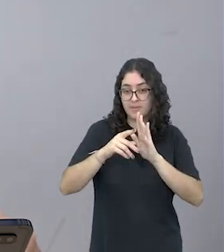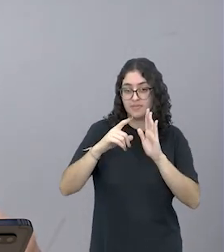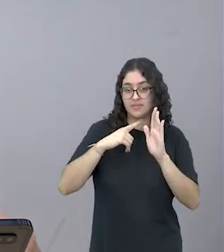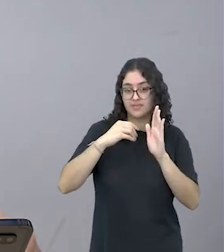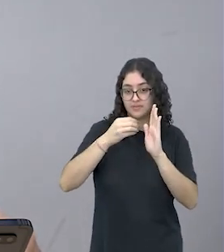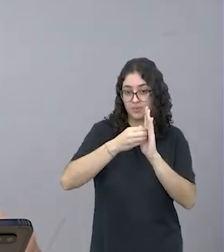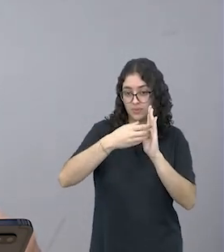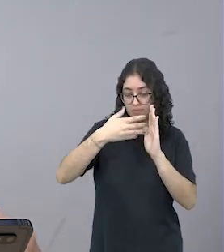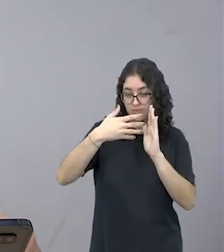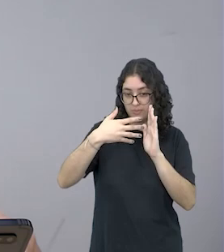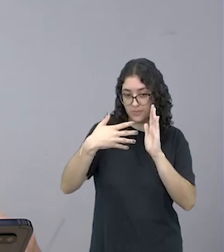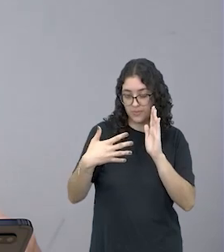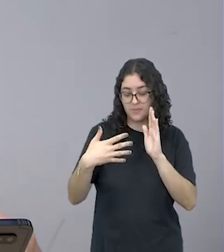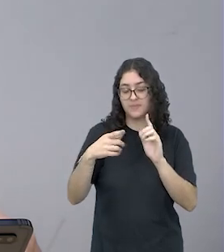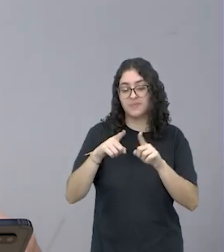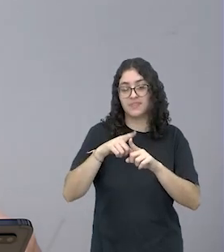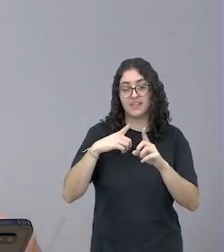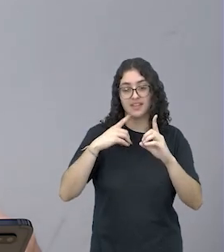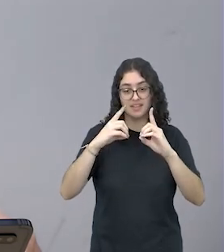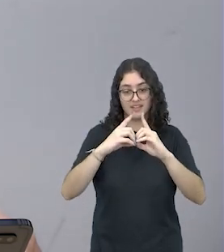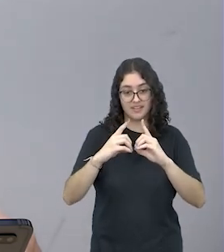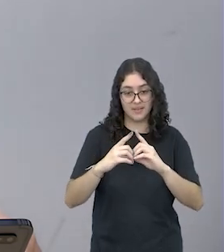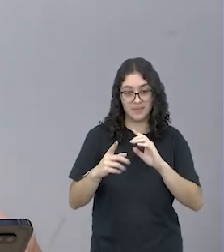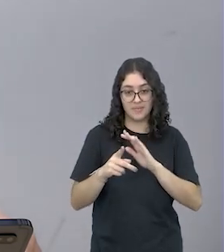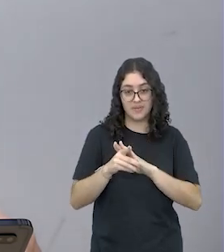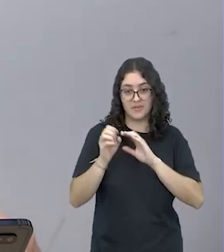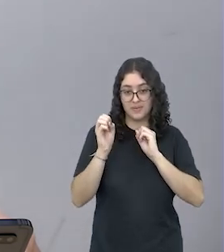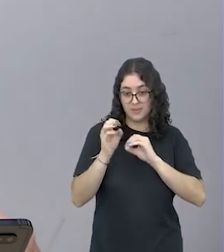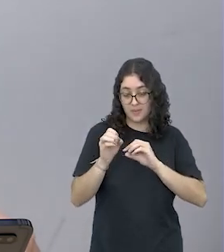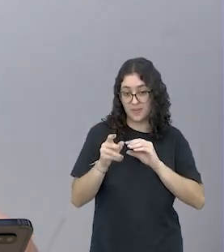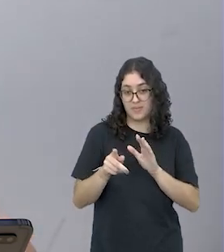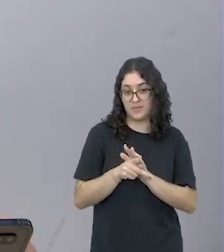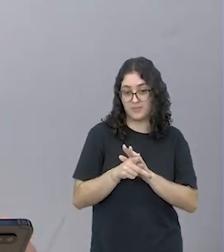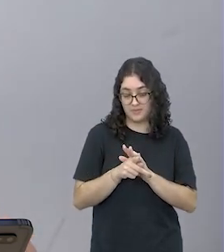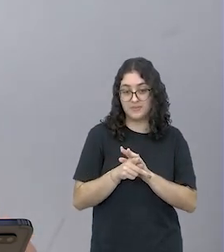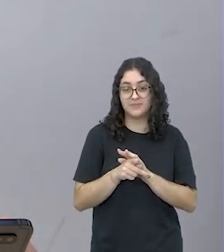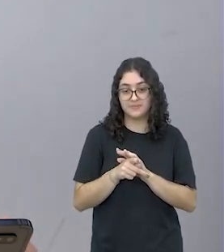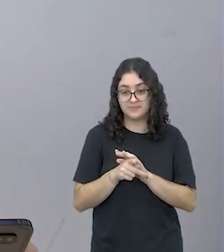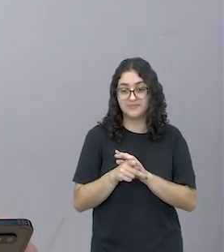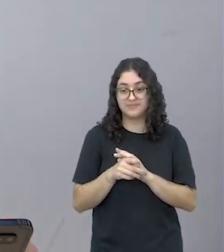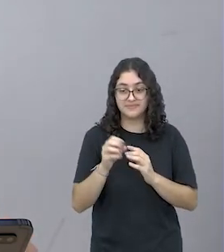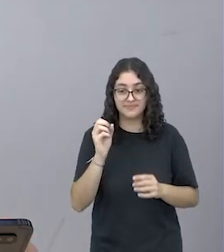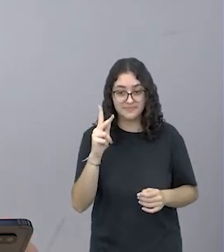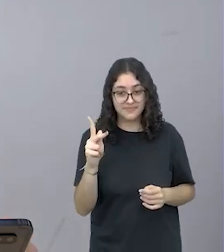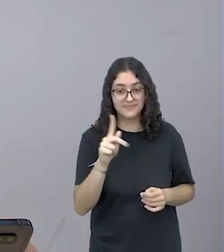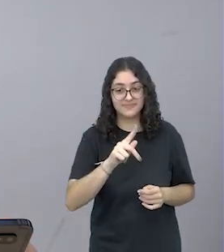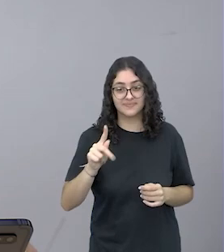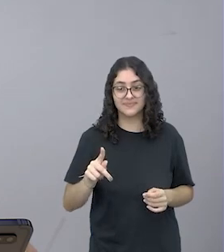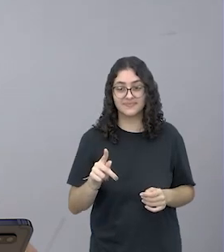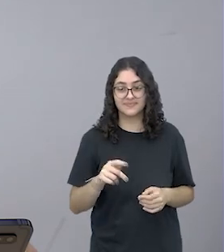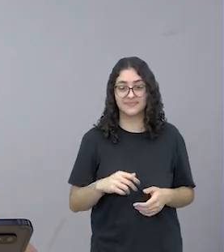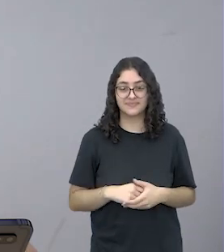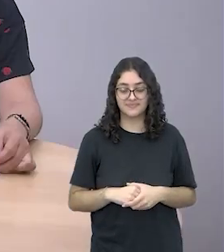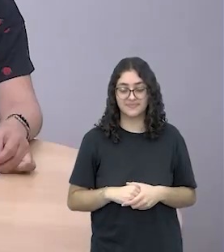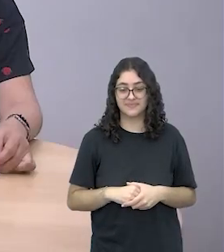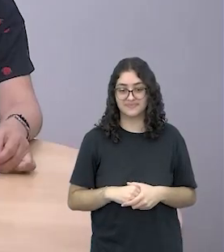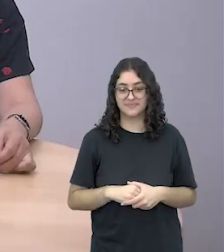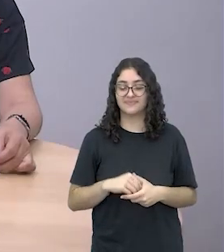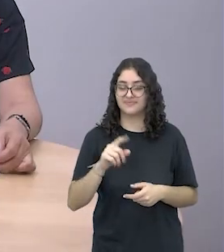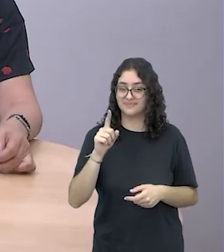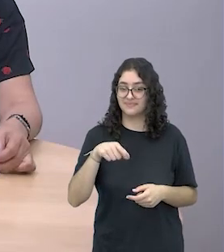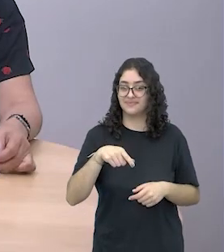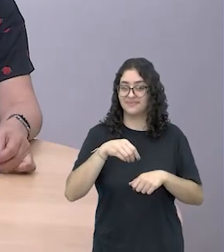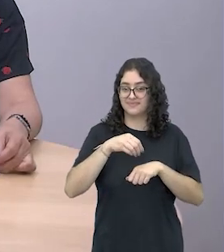curricular e matriculados no atendimento educacional especializado. Ok, professores, professoras? É